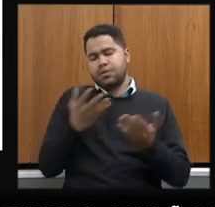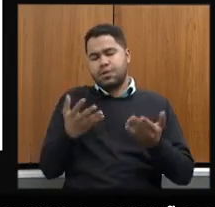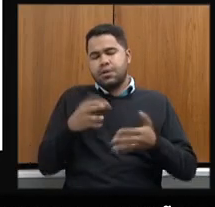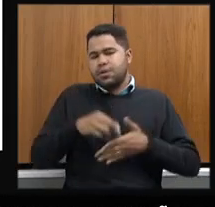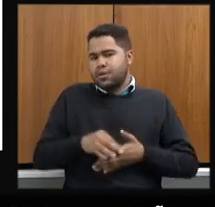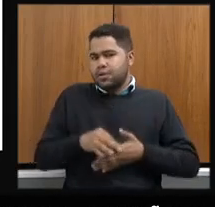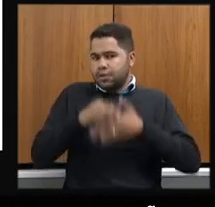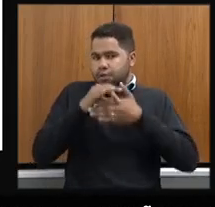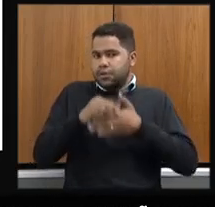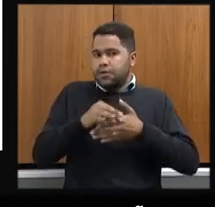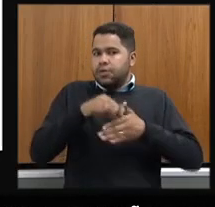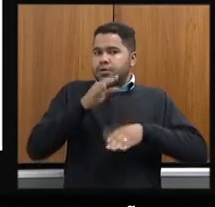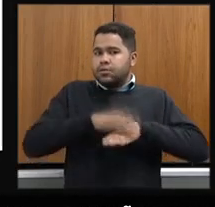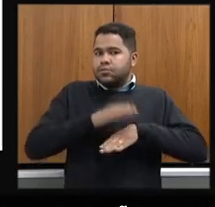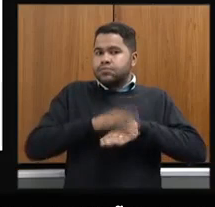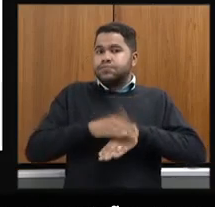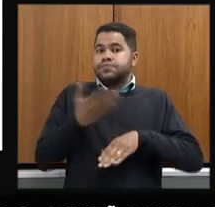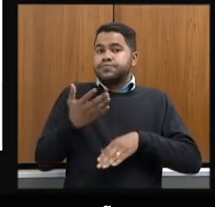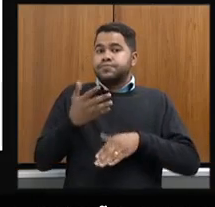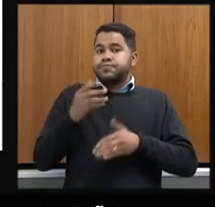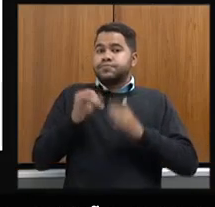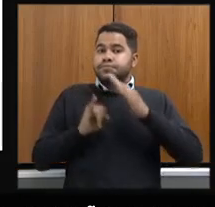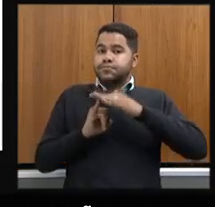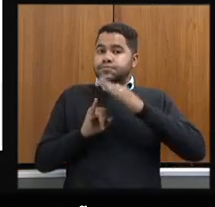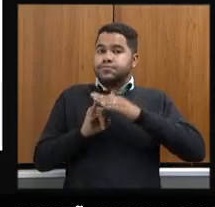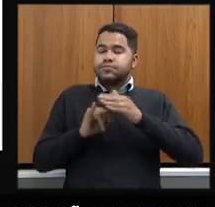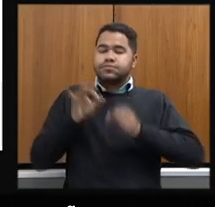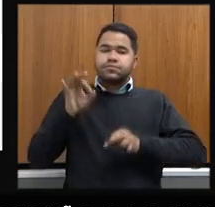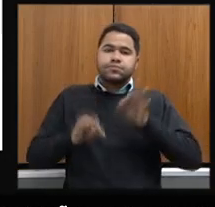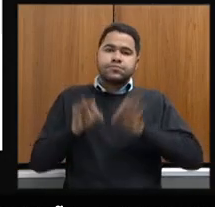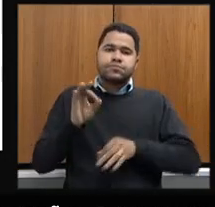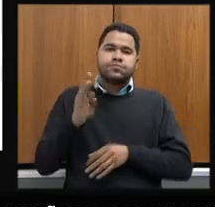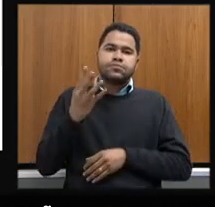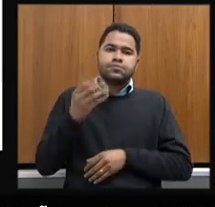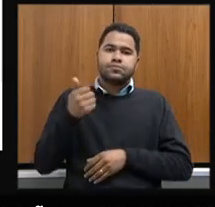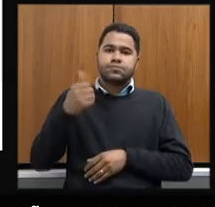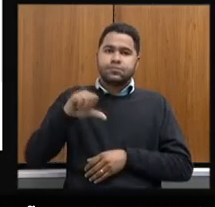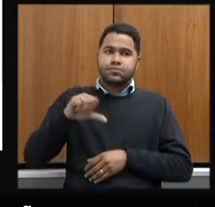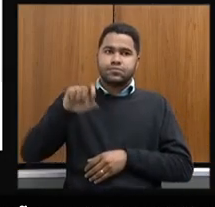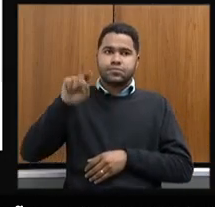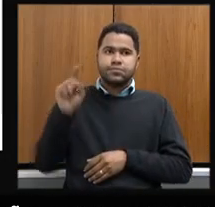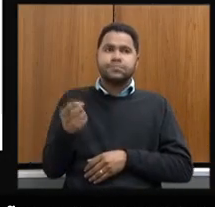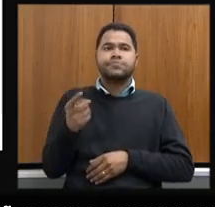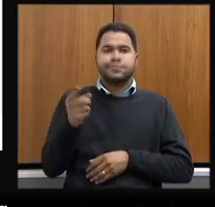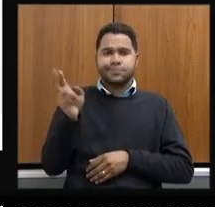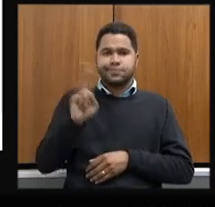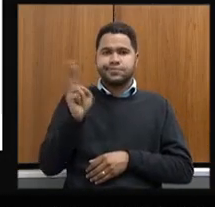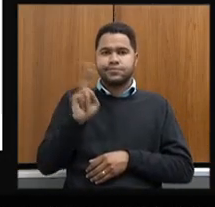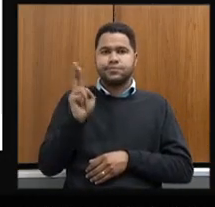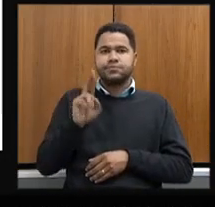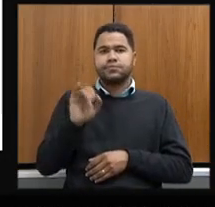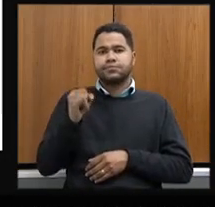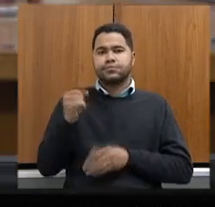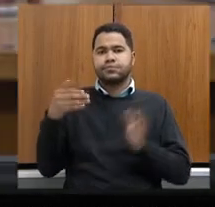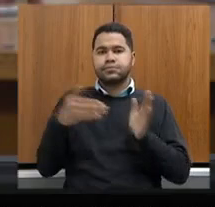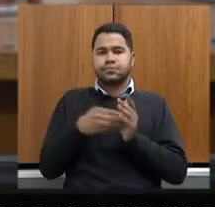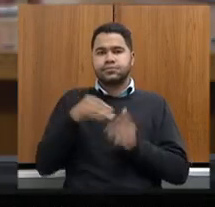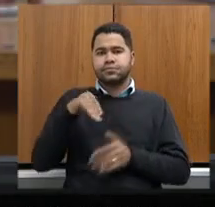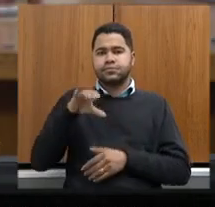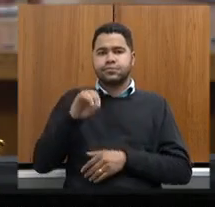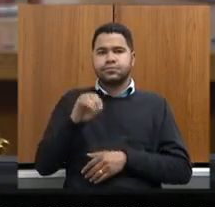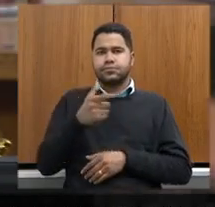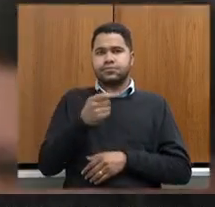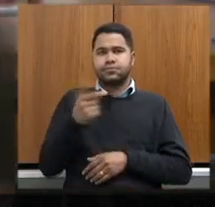esse é liberado né pelas instituições de Justiça uma transferência de 419 milhões de reais entre Janeiro e maio